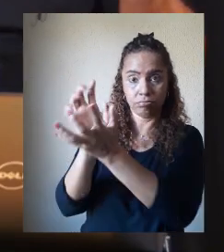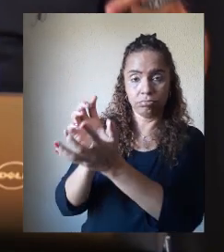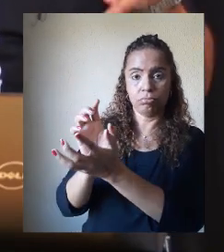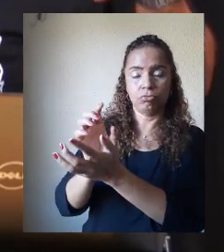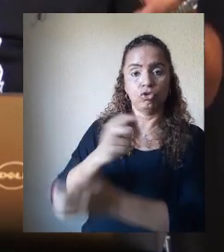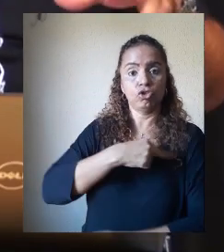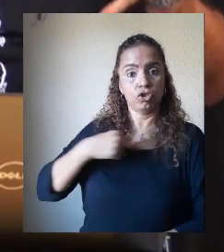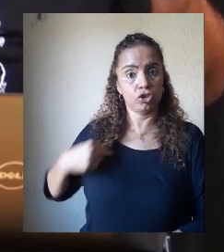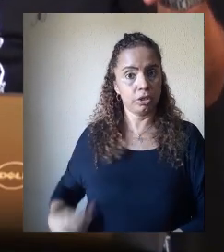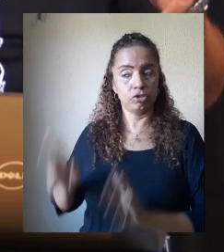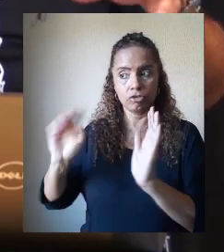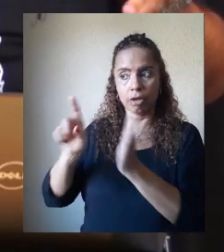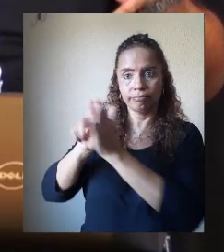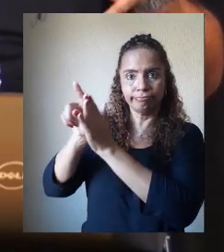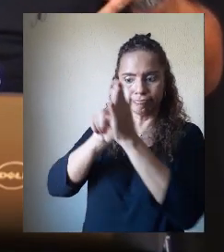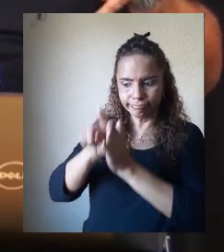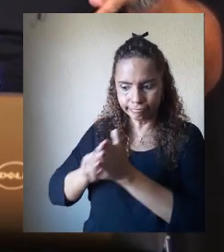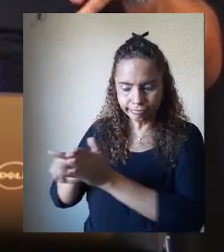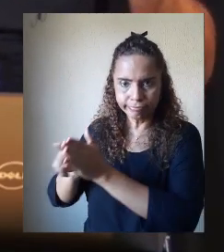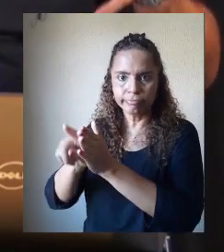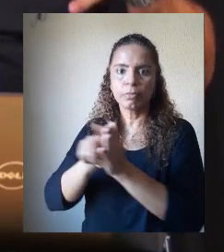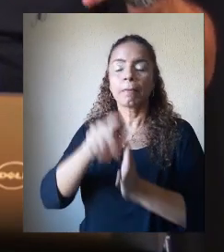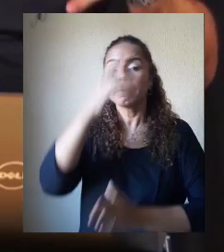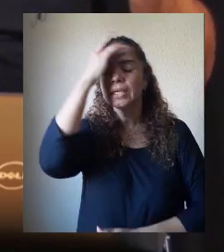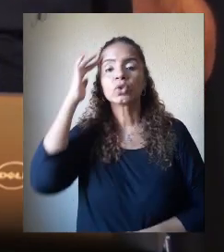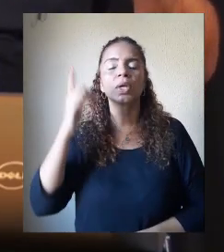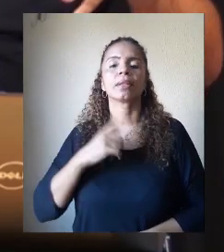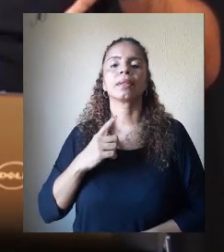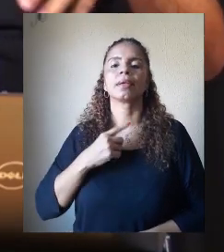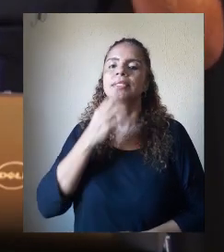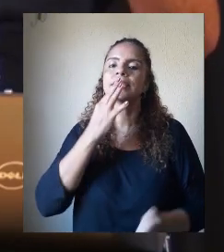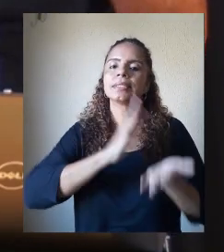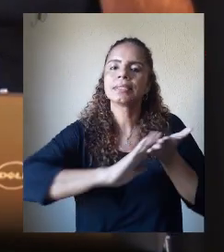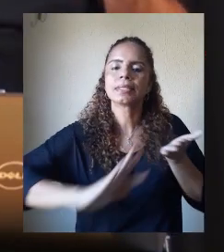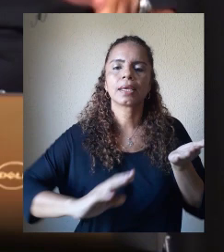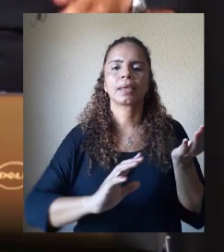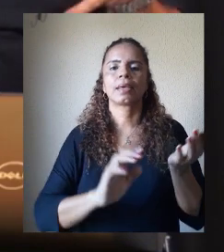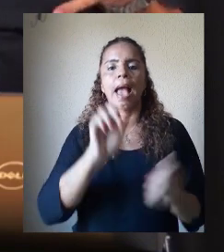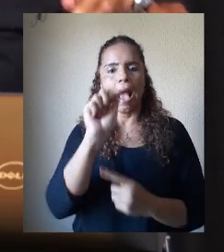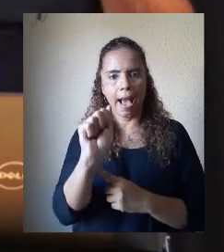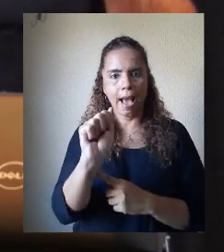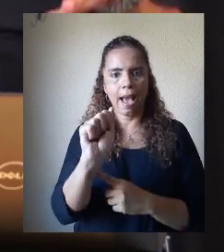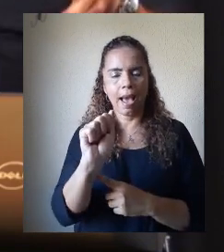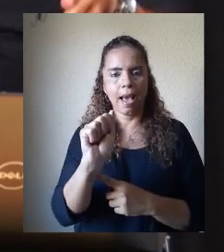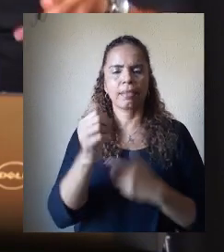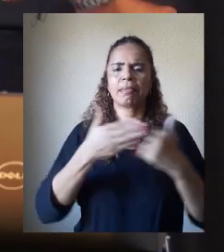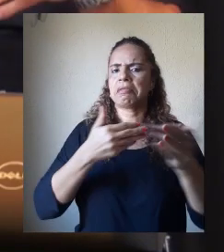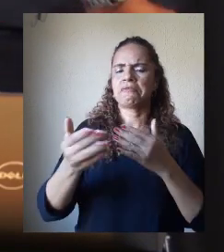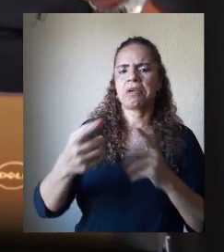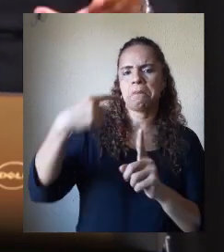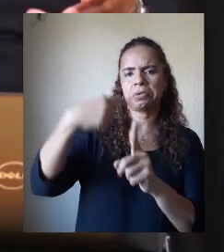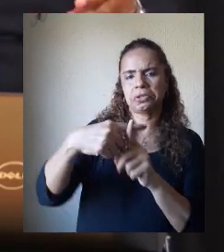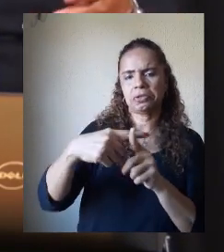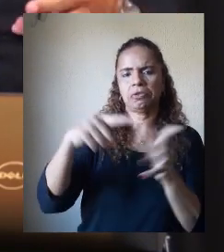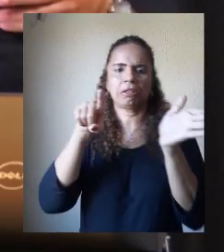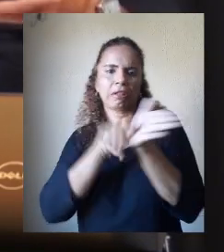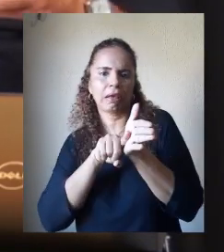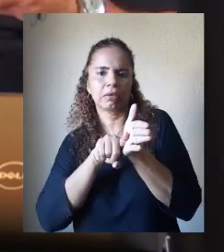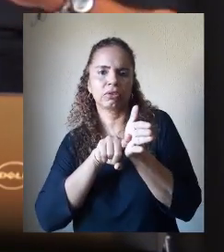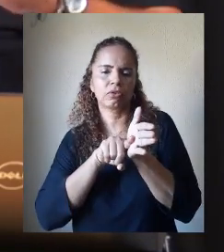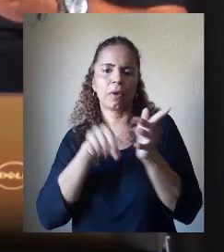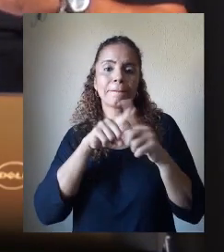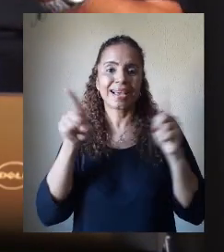a potencialidade de quem tem sangue A, não necessariamente positivo ou negativo, mas sangue A, de